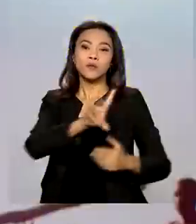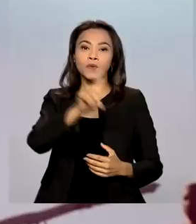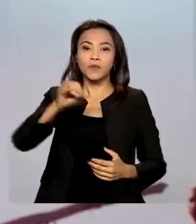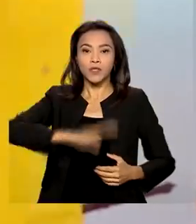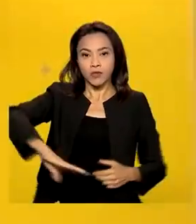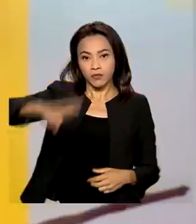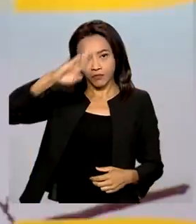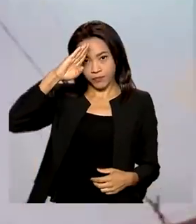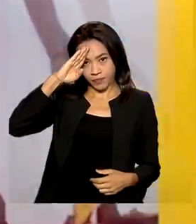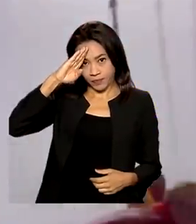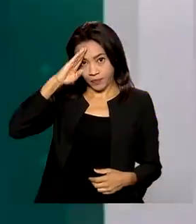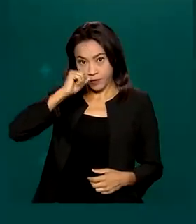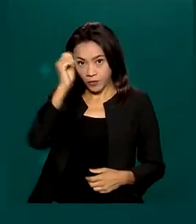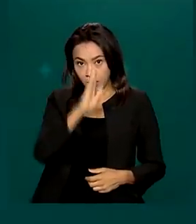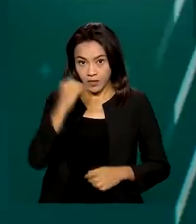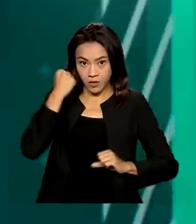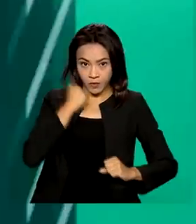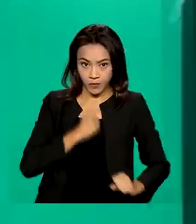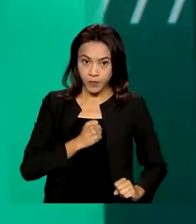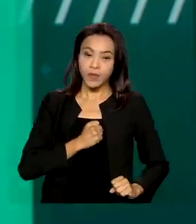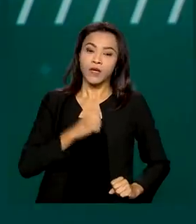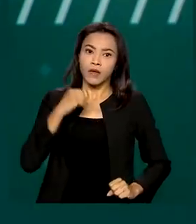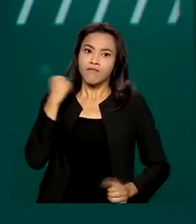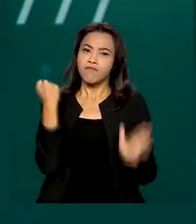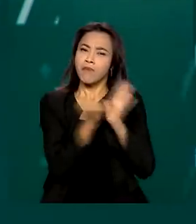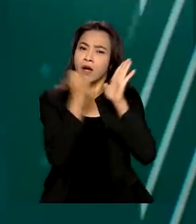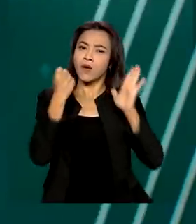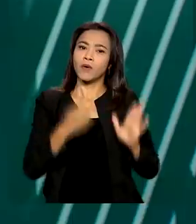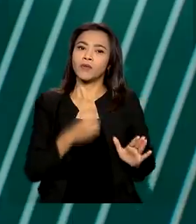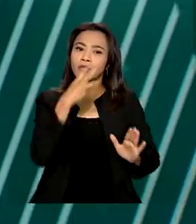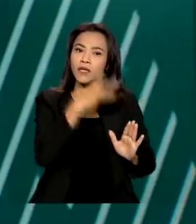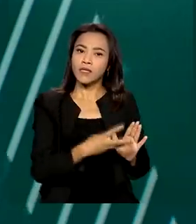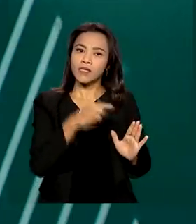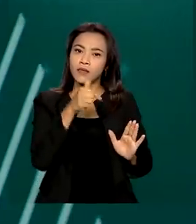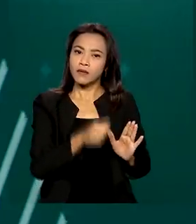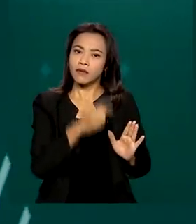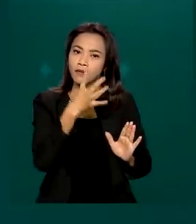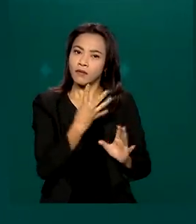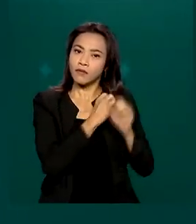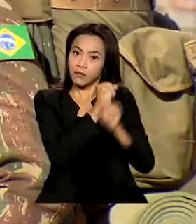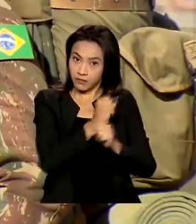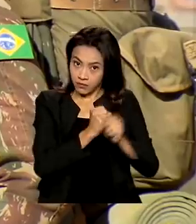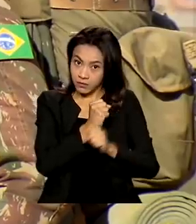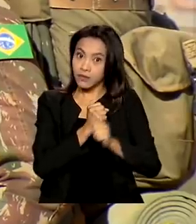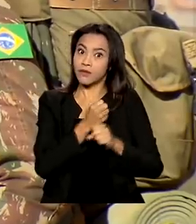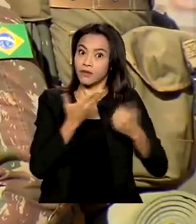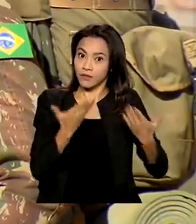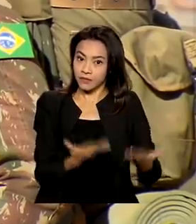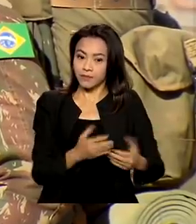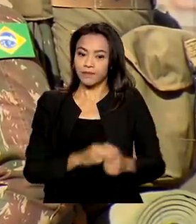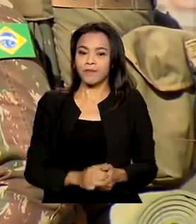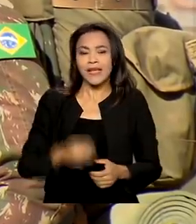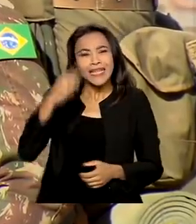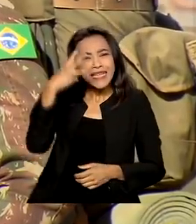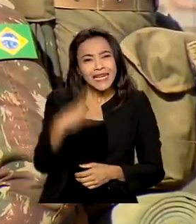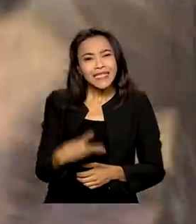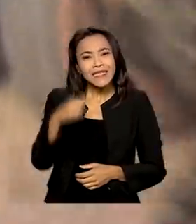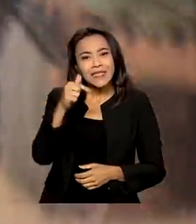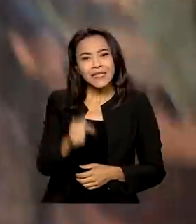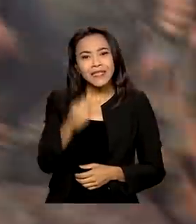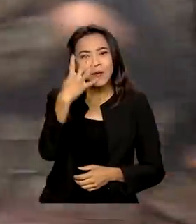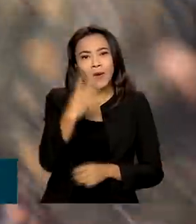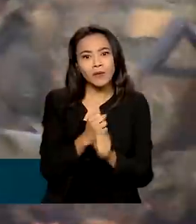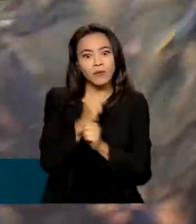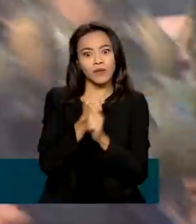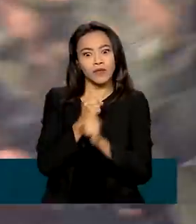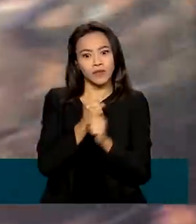A solenidade marcou os 374 anos da Força Militar. São 374